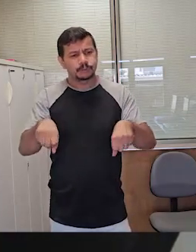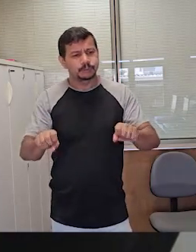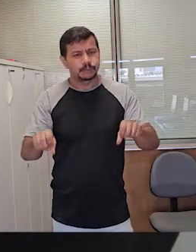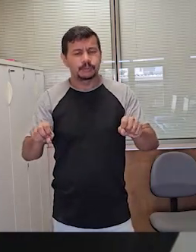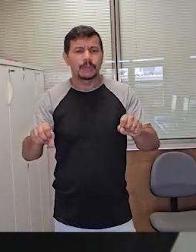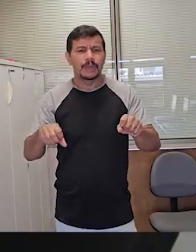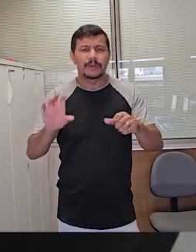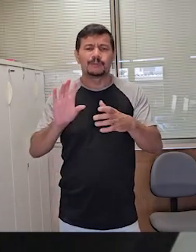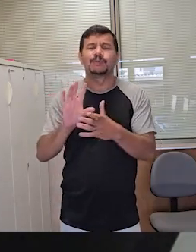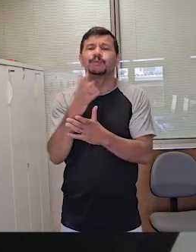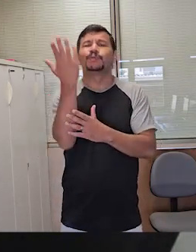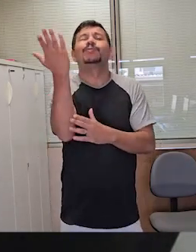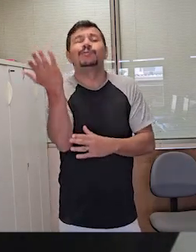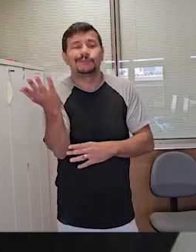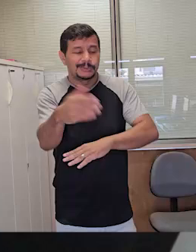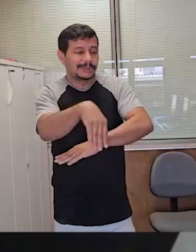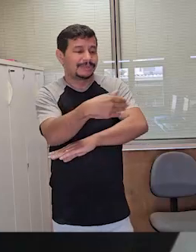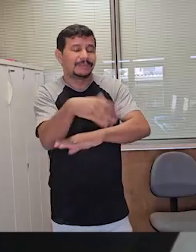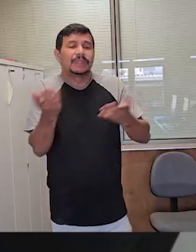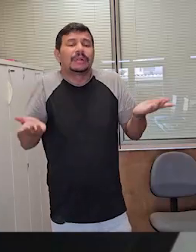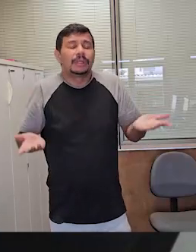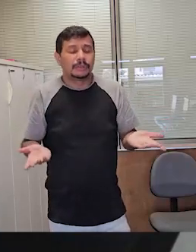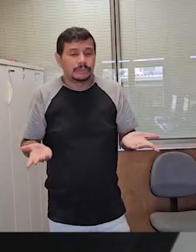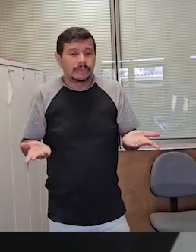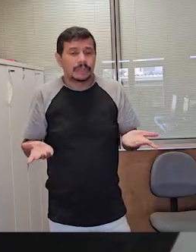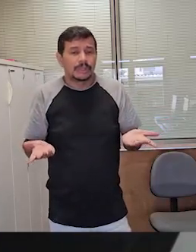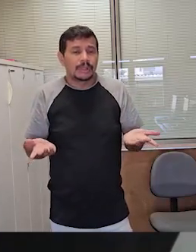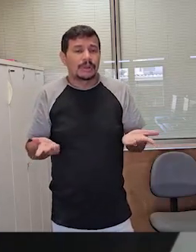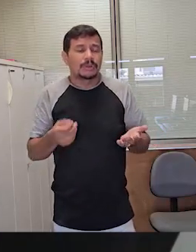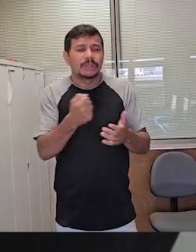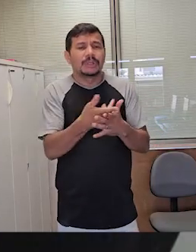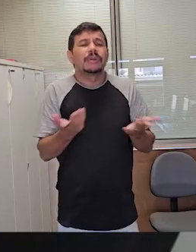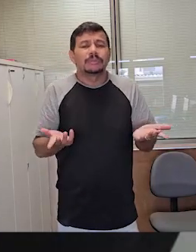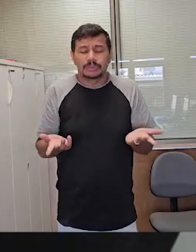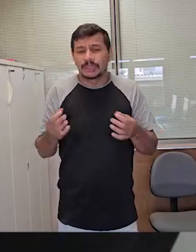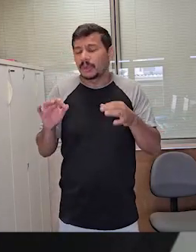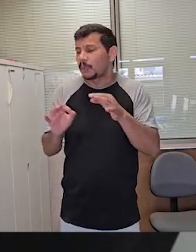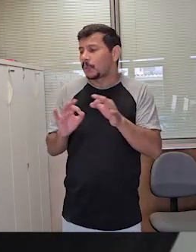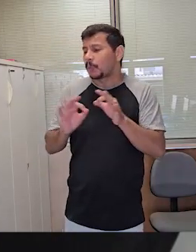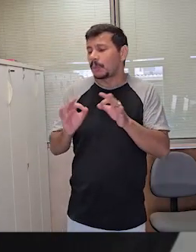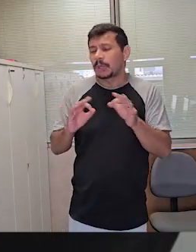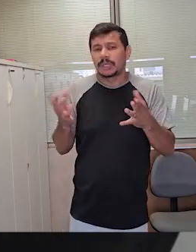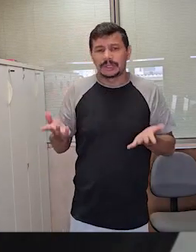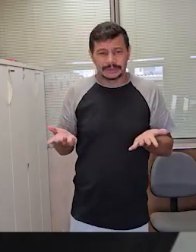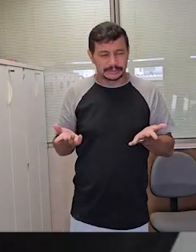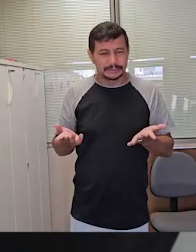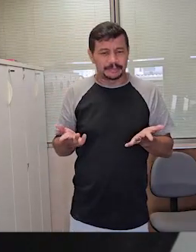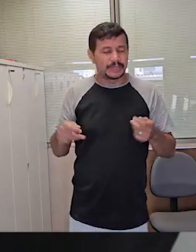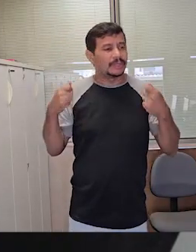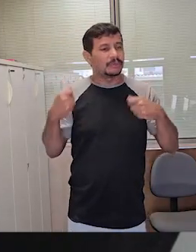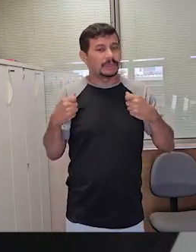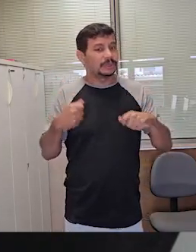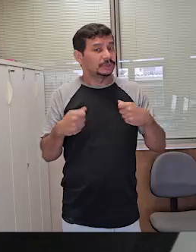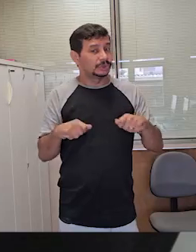uma situação, certo? Quem é que vai cobrir nós dois? Quem é que vai cobrir aquele camarada? Então, para o Uber, ela só está